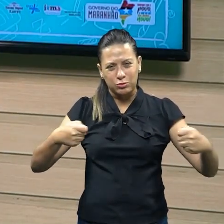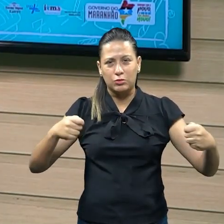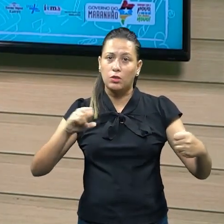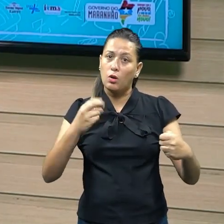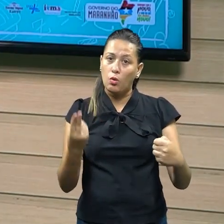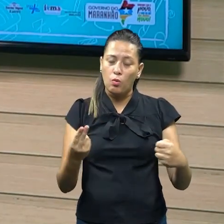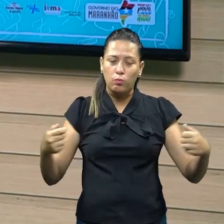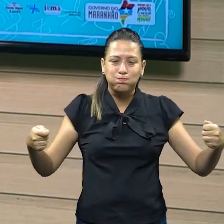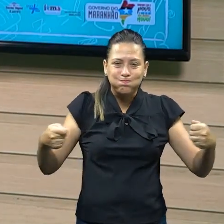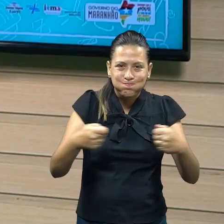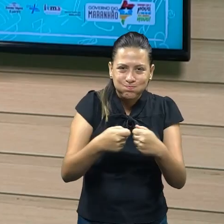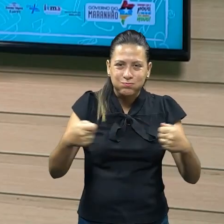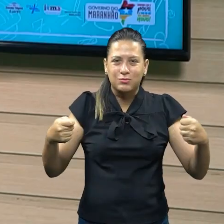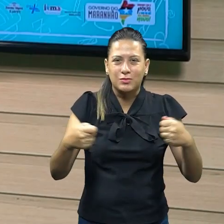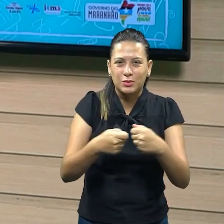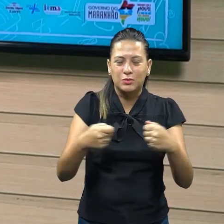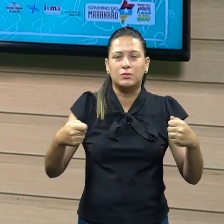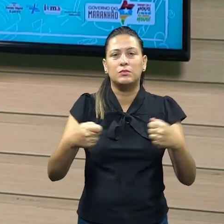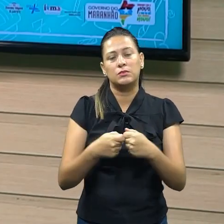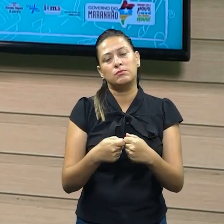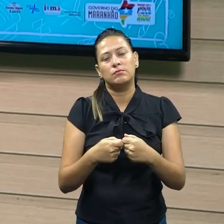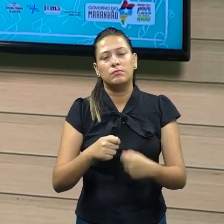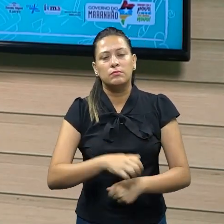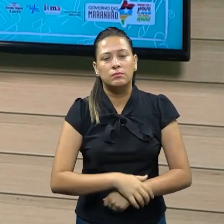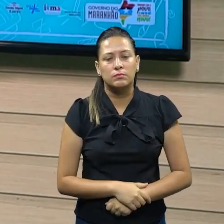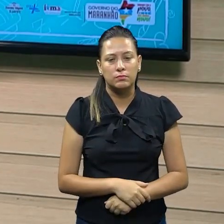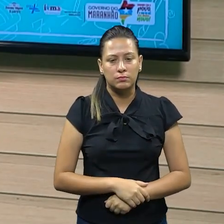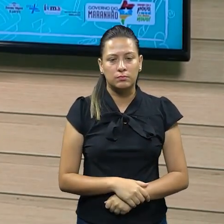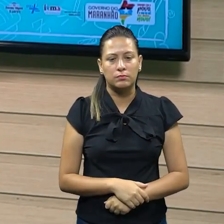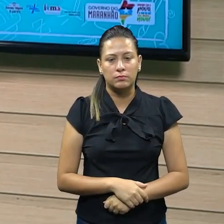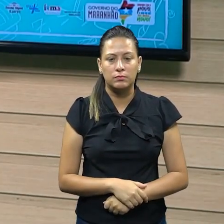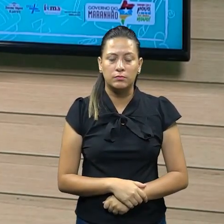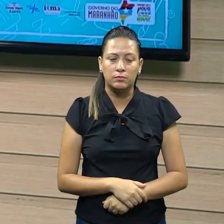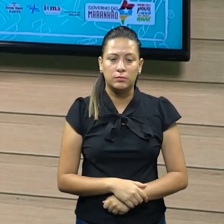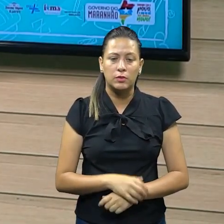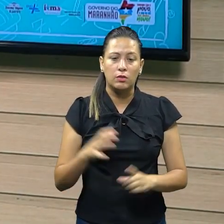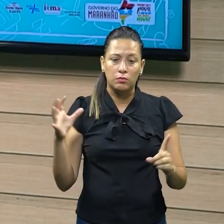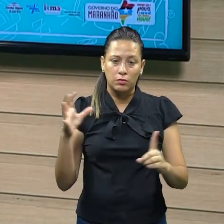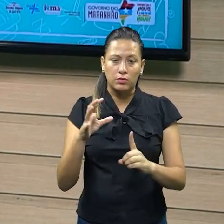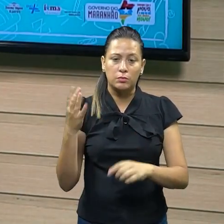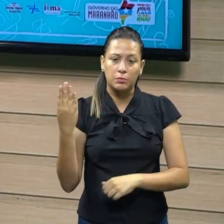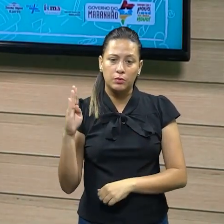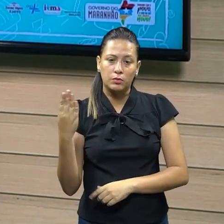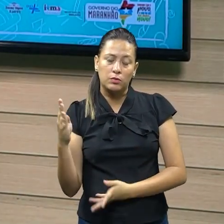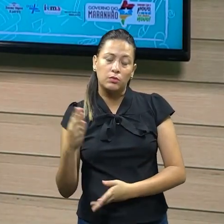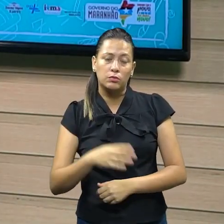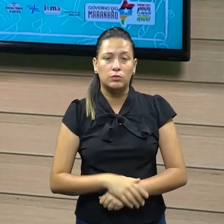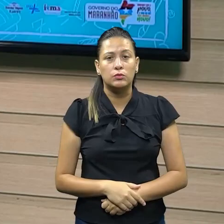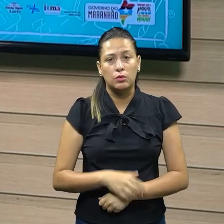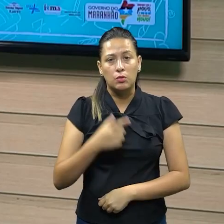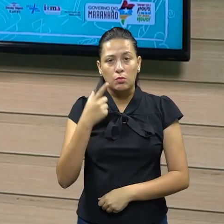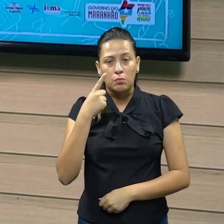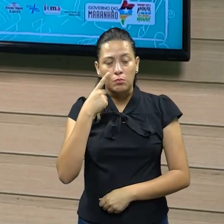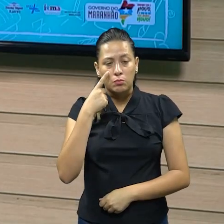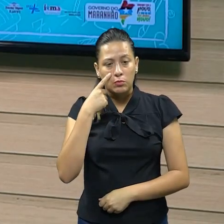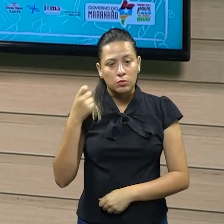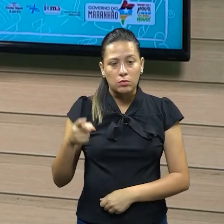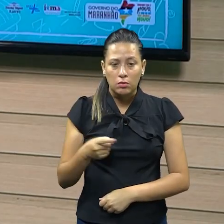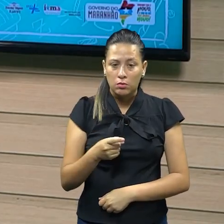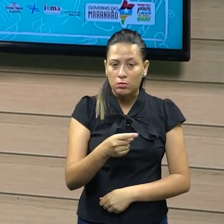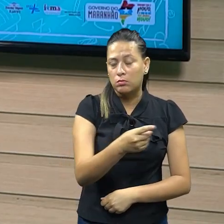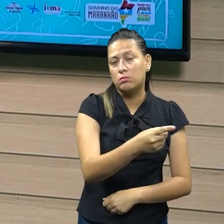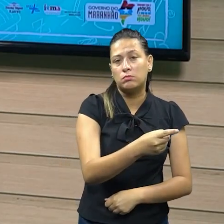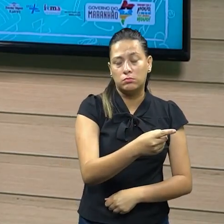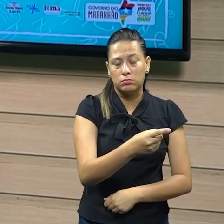ou pressionar também pode deixar esse fio exposto. Ou também fatores biológicos como roedores e insetos.